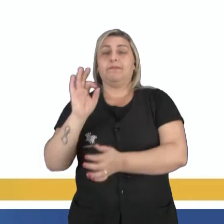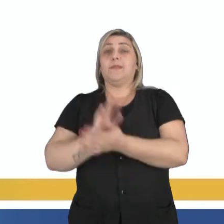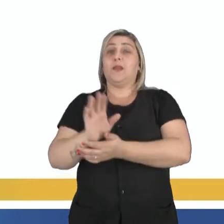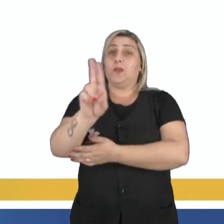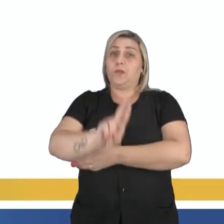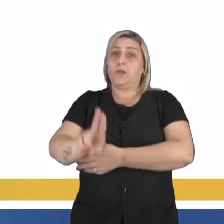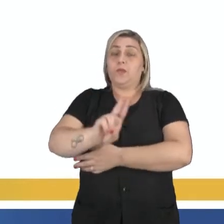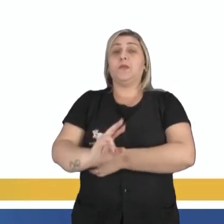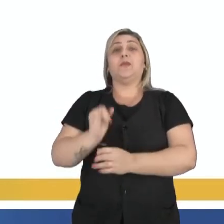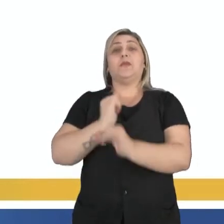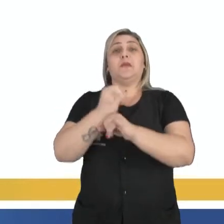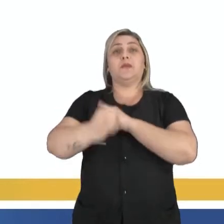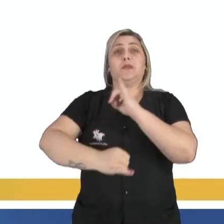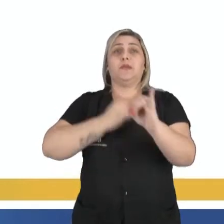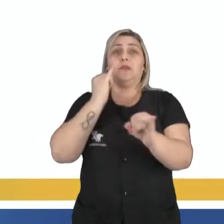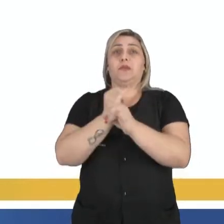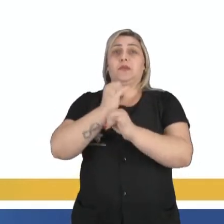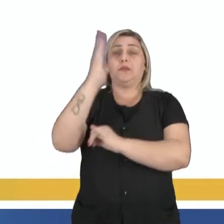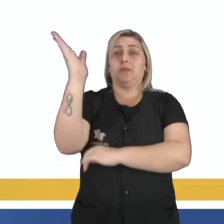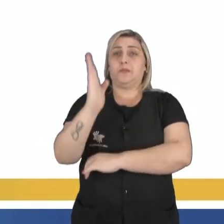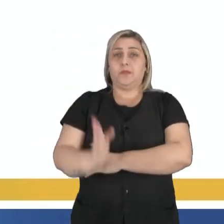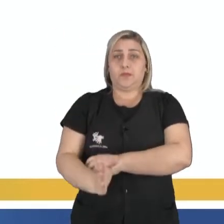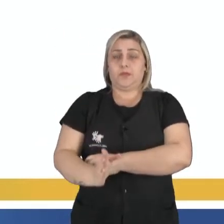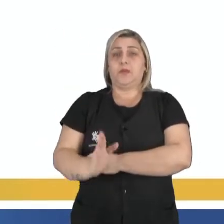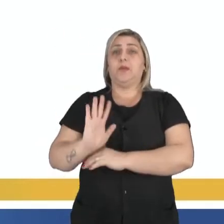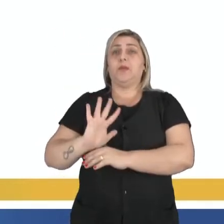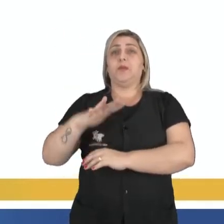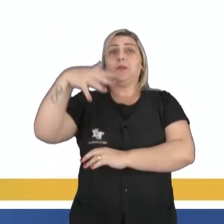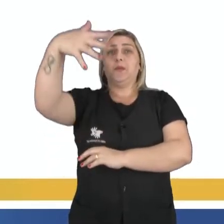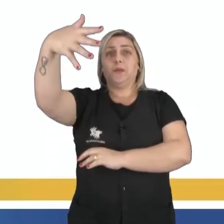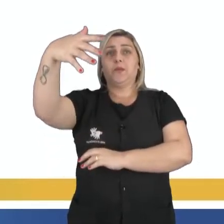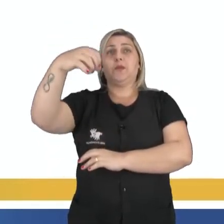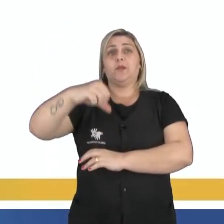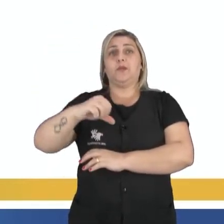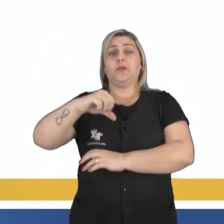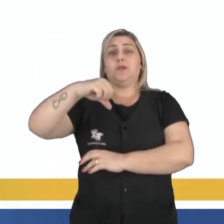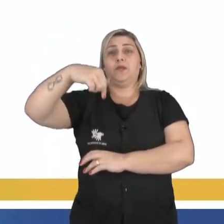89% usam a internet. No Brasil, esse índice sobe para